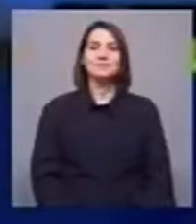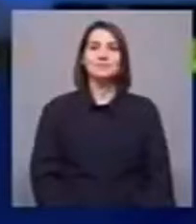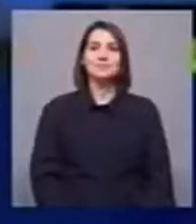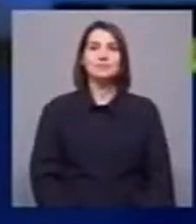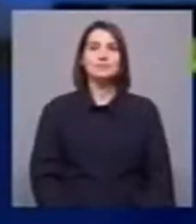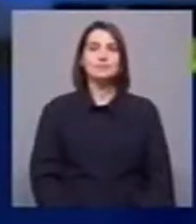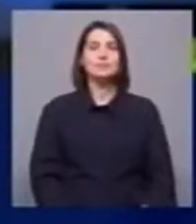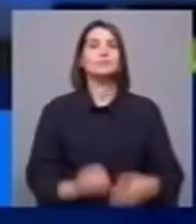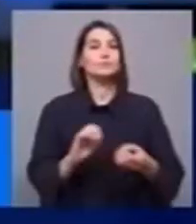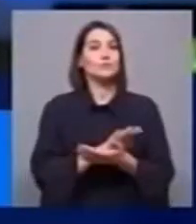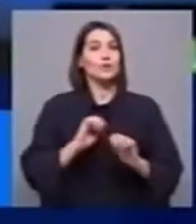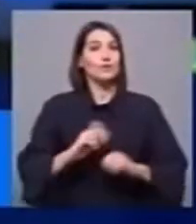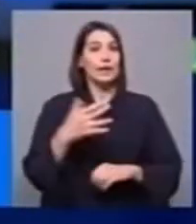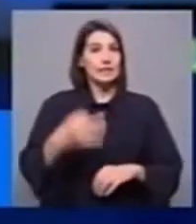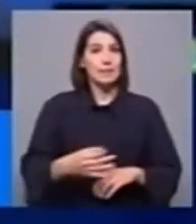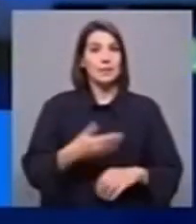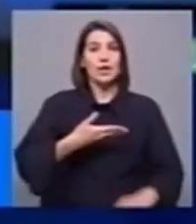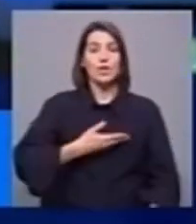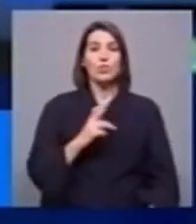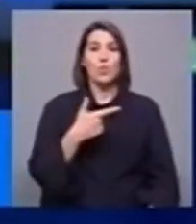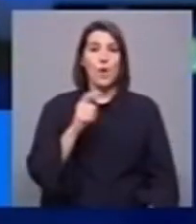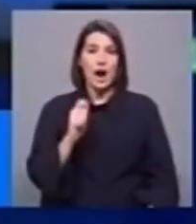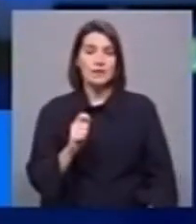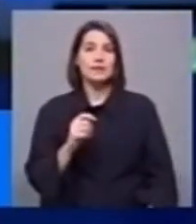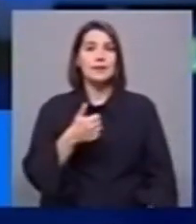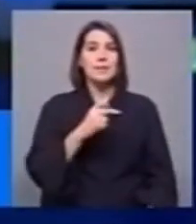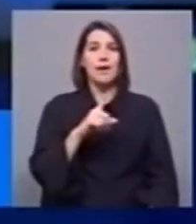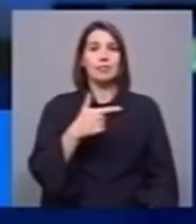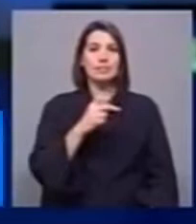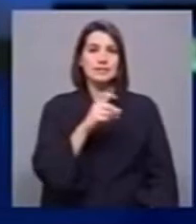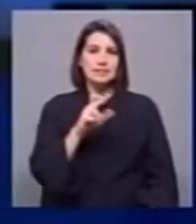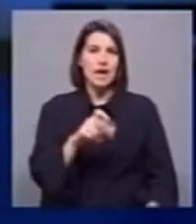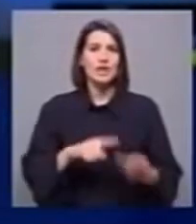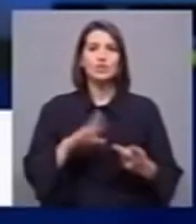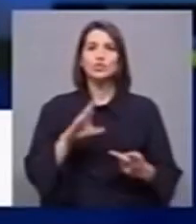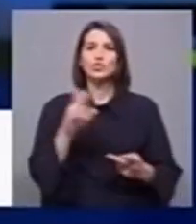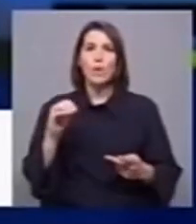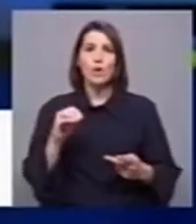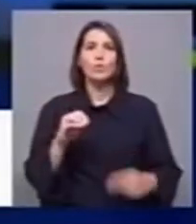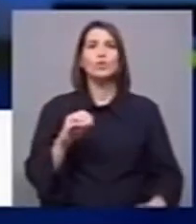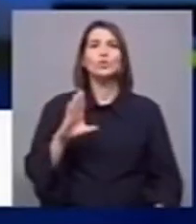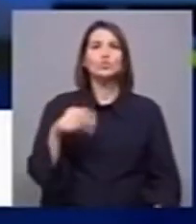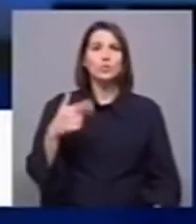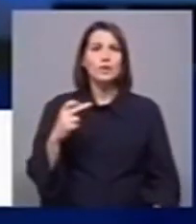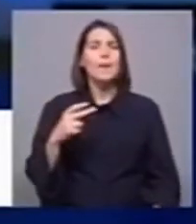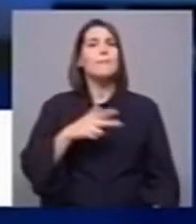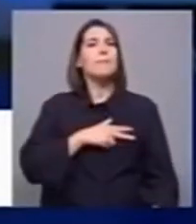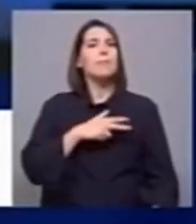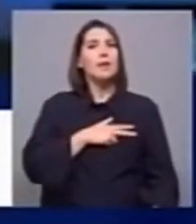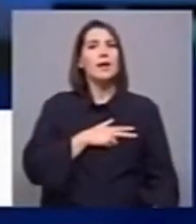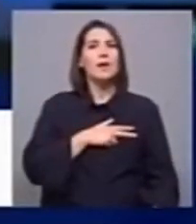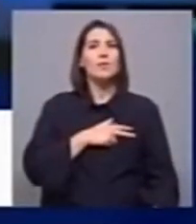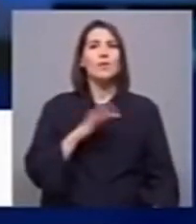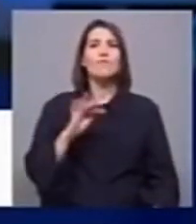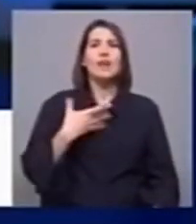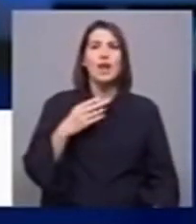e os jornalistas da RTP Duarte Baltazar e João uns a foram distinguidos com o prémio Fernando de Souza é um prêmio promovido